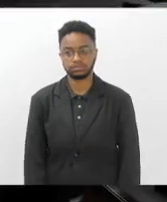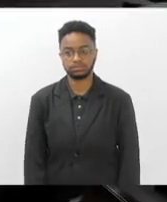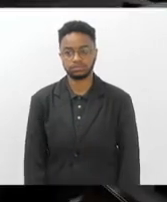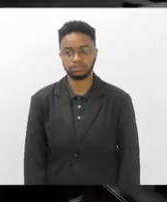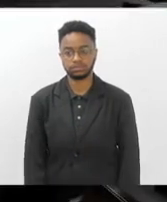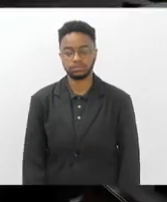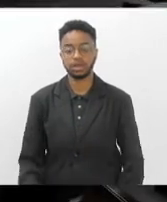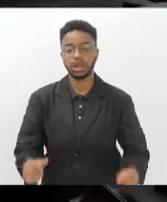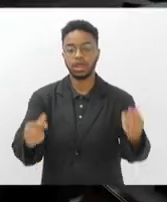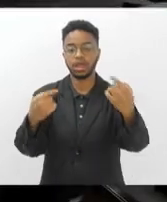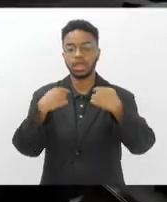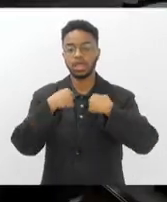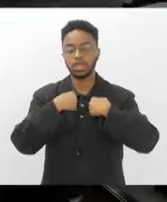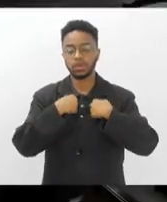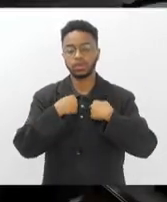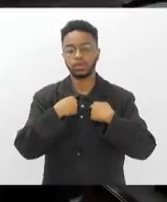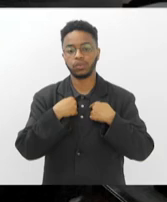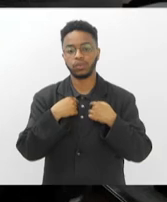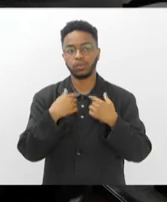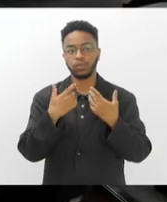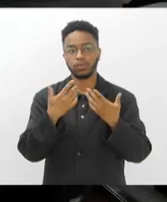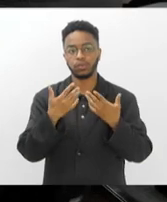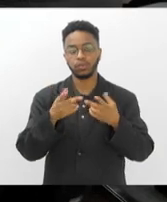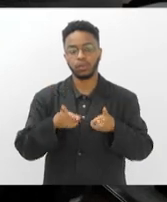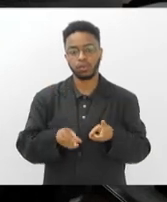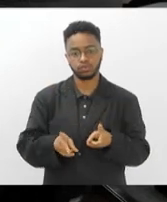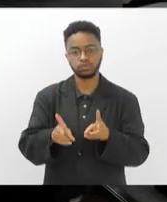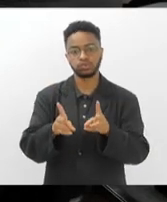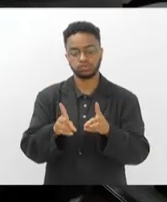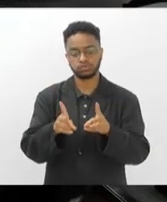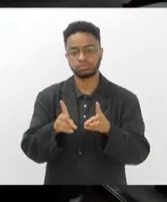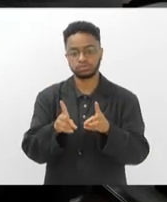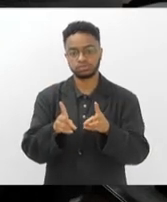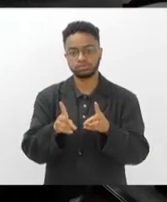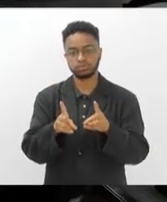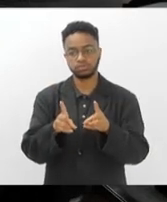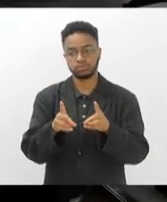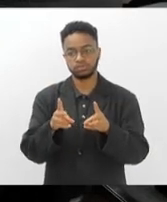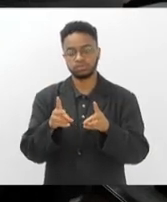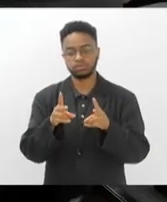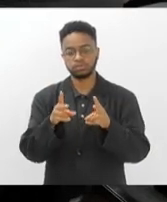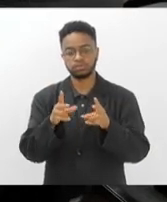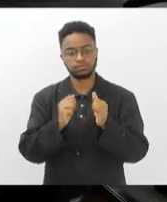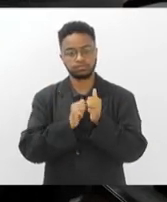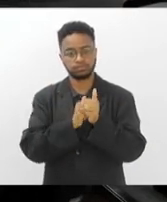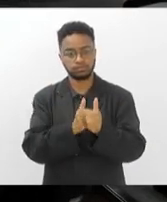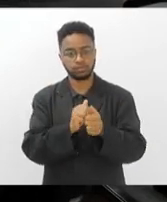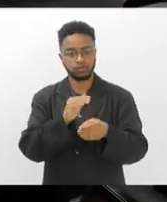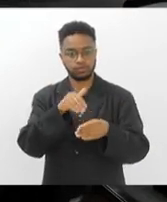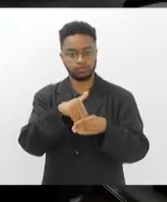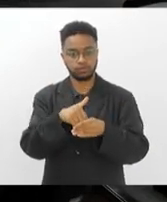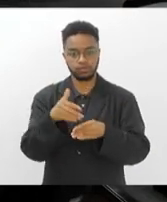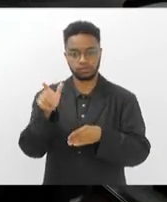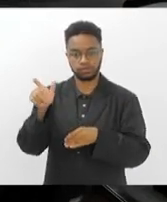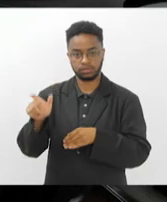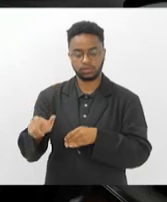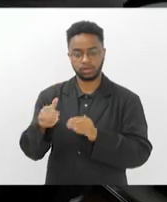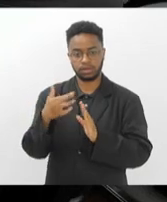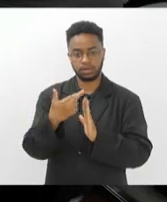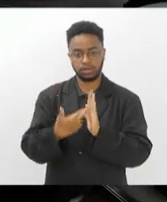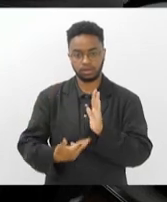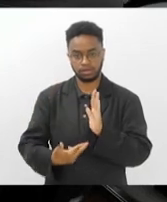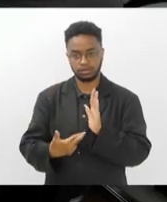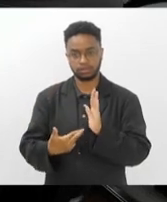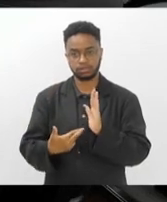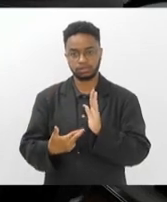Eu mantenho o acompanhamento ao voto do relator.